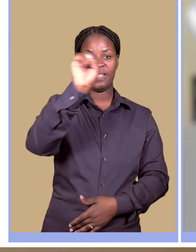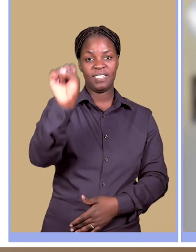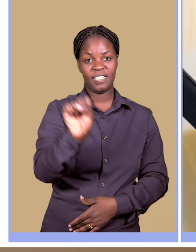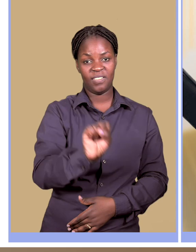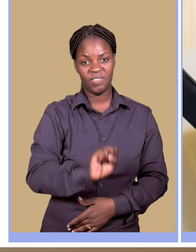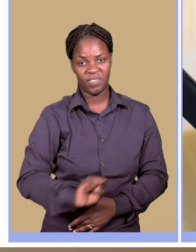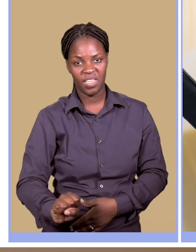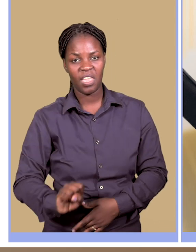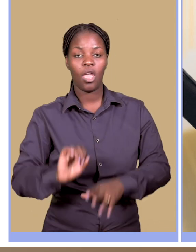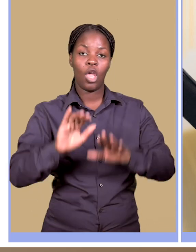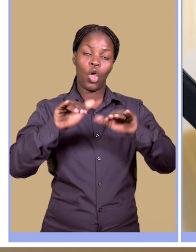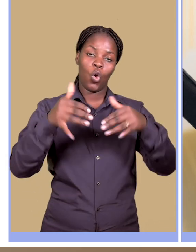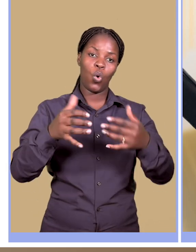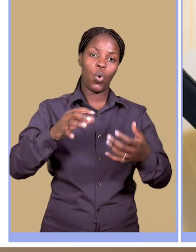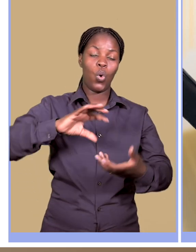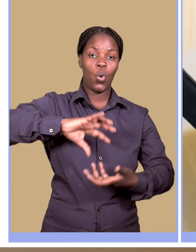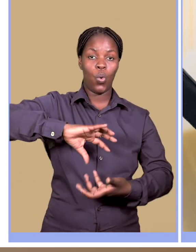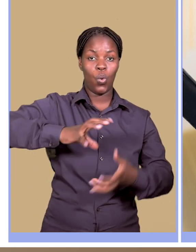até